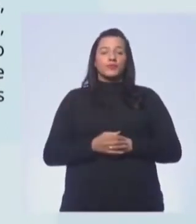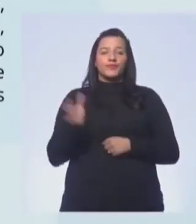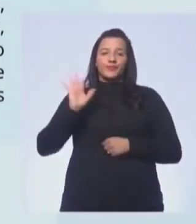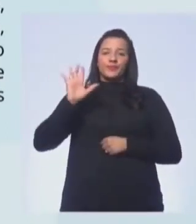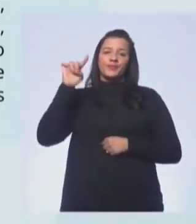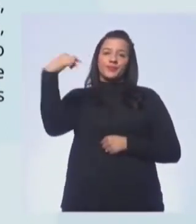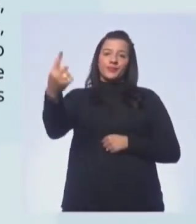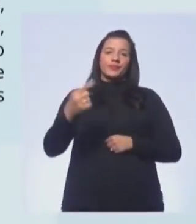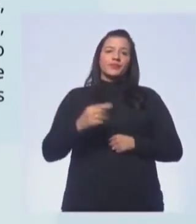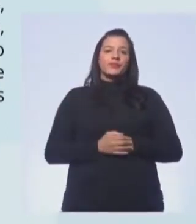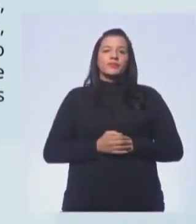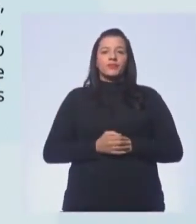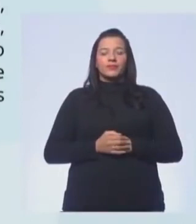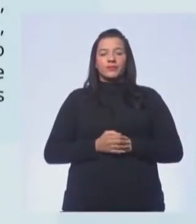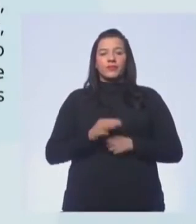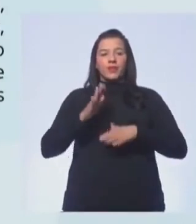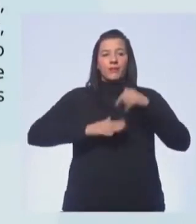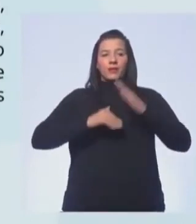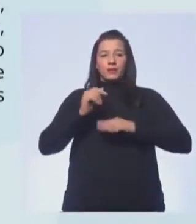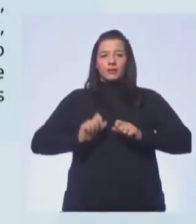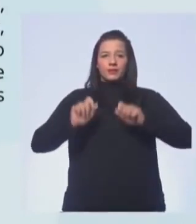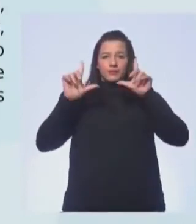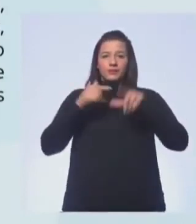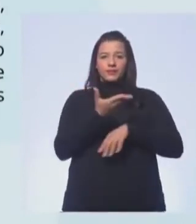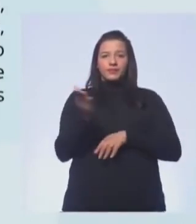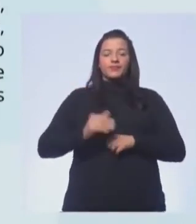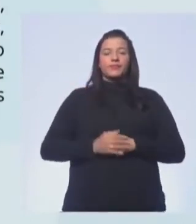a próxima. Até a próxima, gente. A habilidade ficou aí na tela para